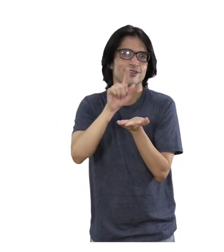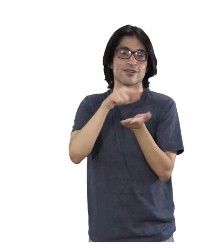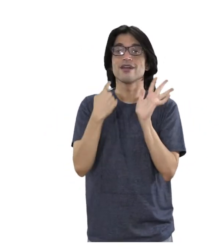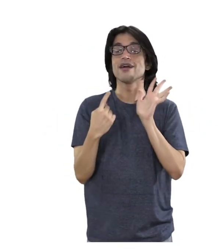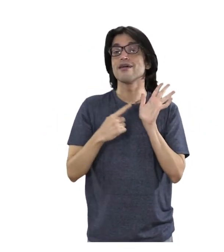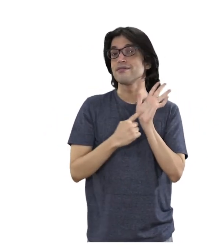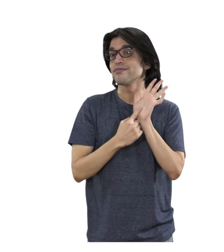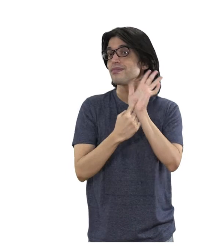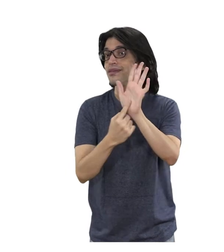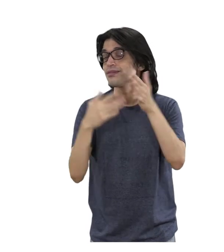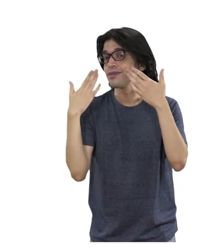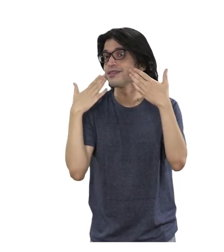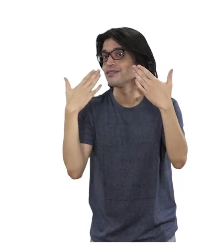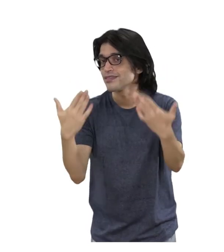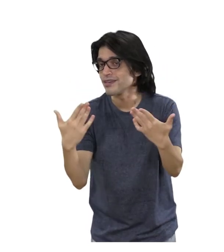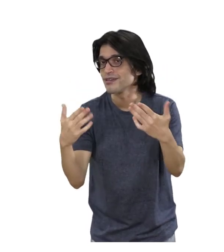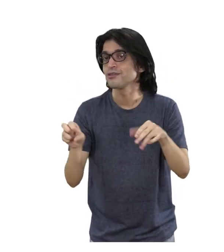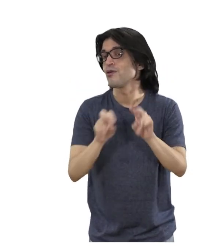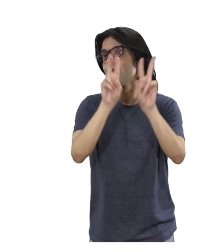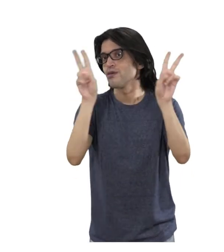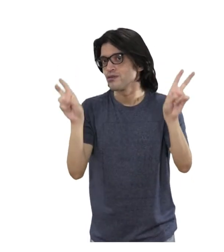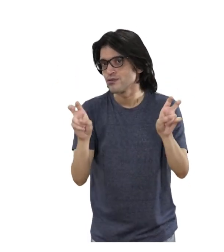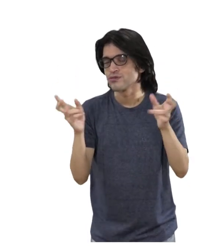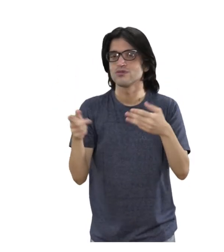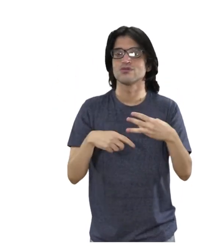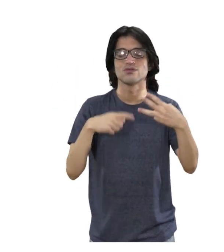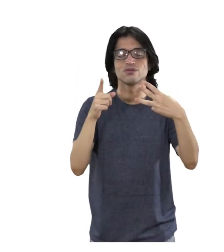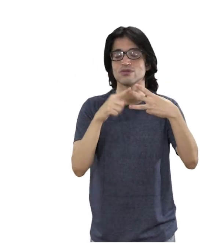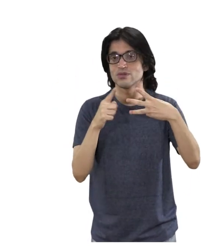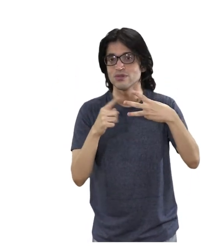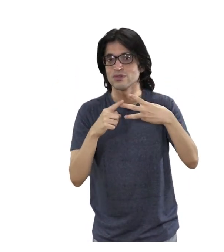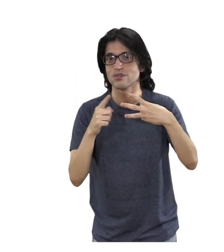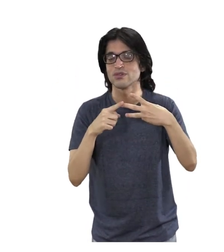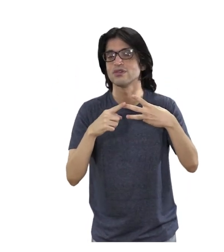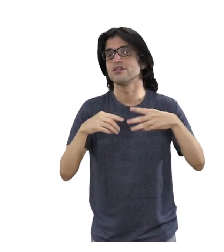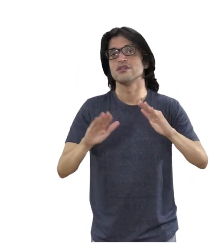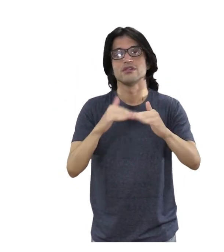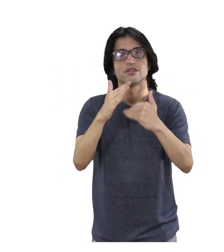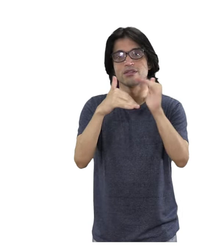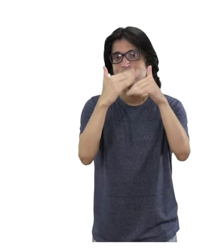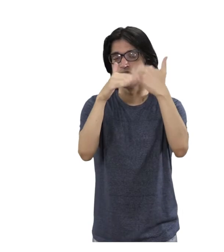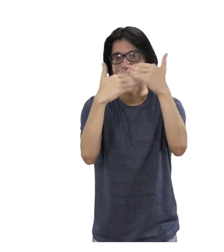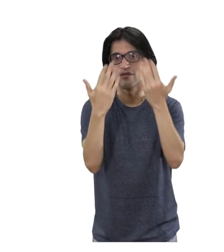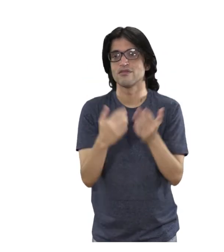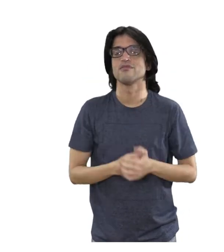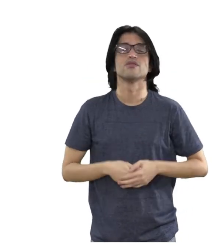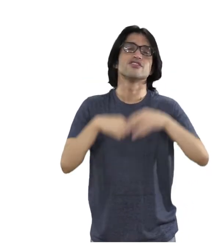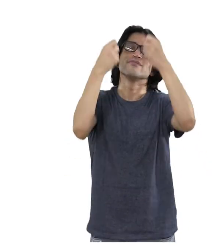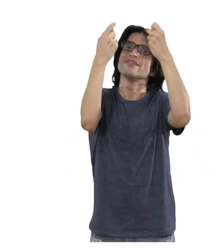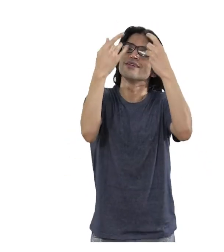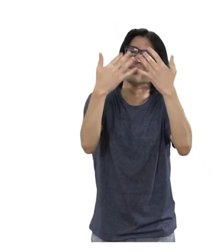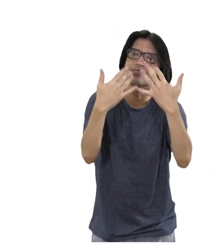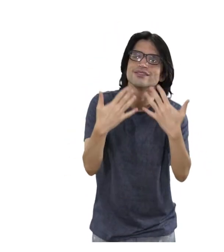sendo discutida. Desenvolvimento, explicitação do posicionamento adotado com utilização de argumentos